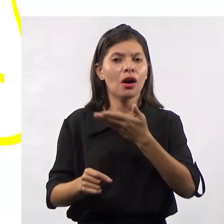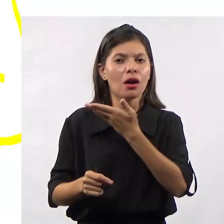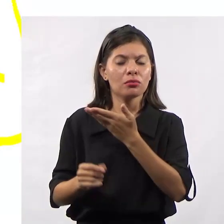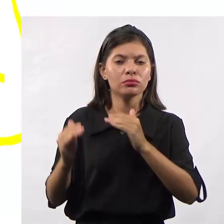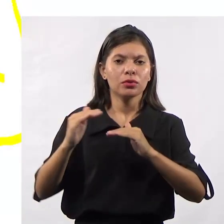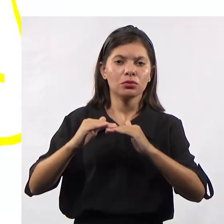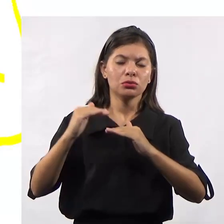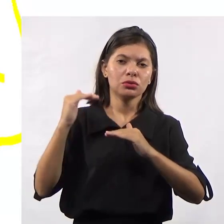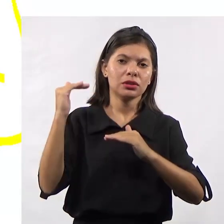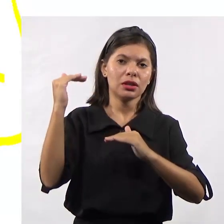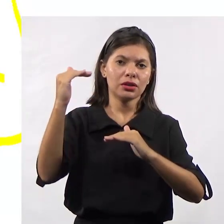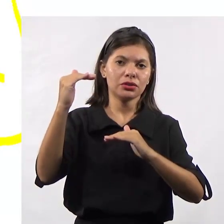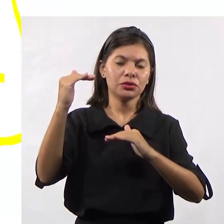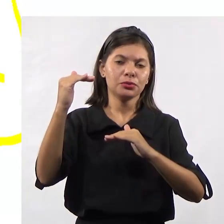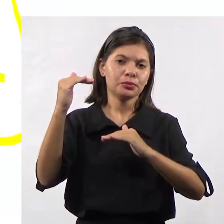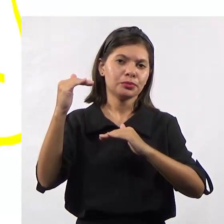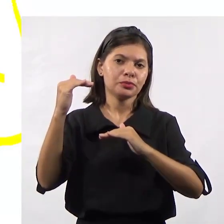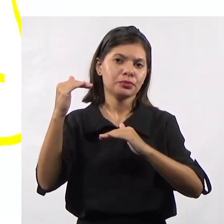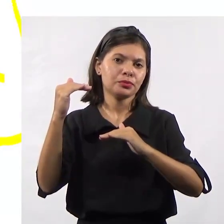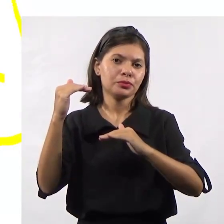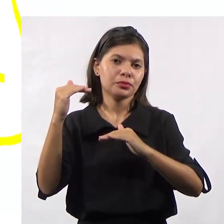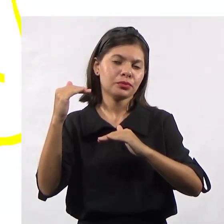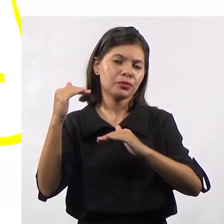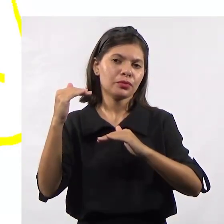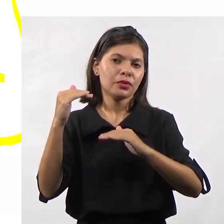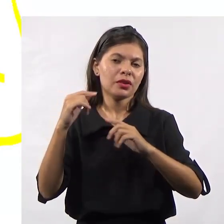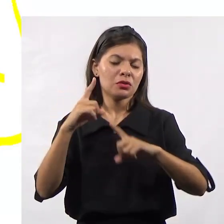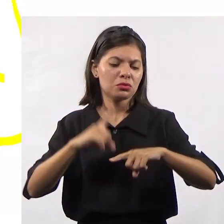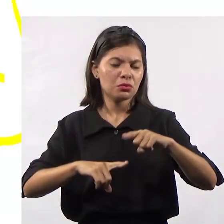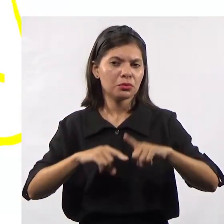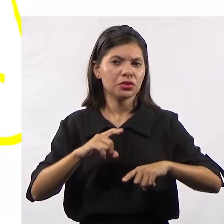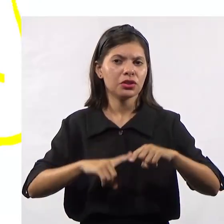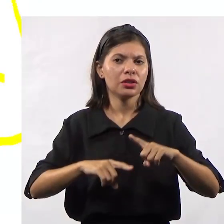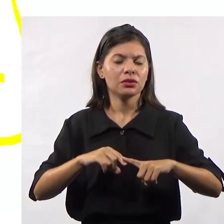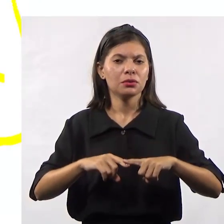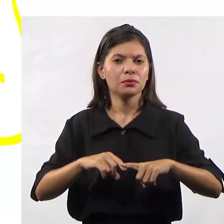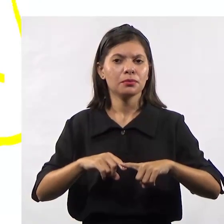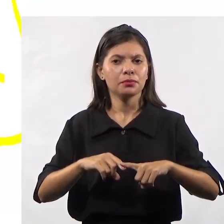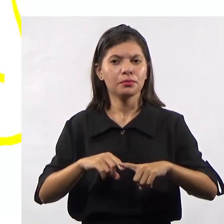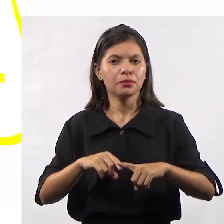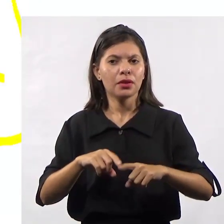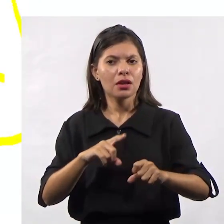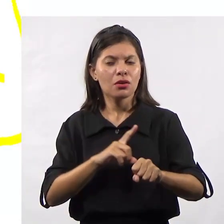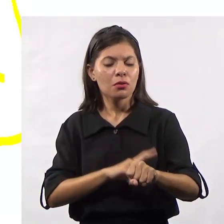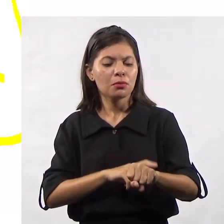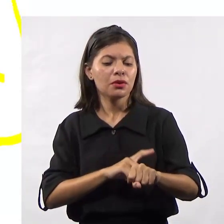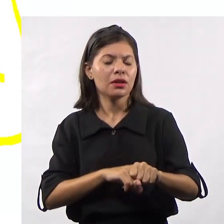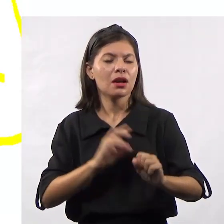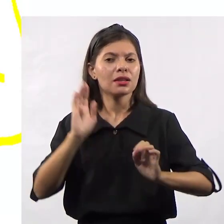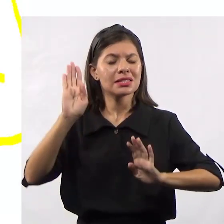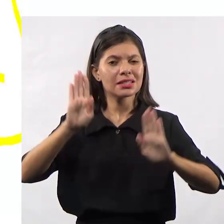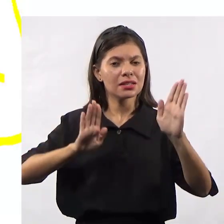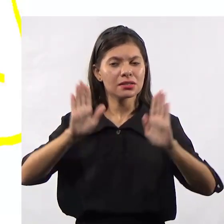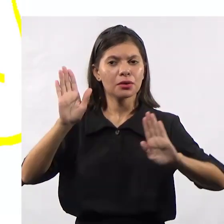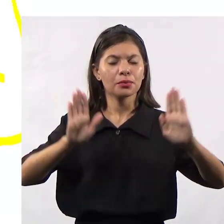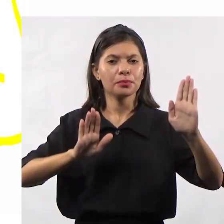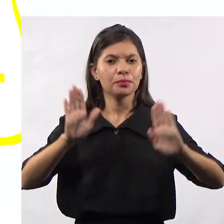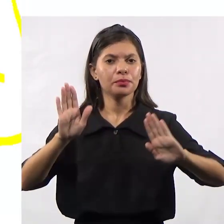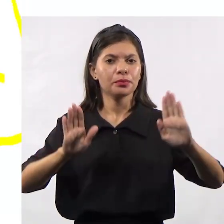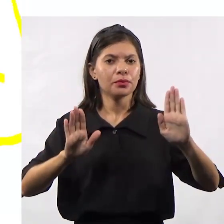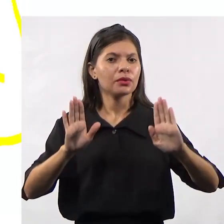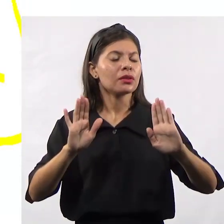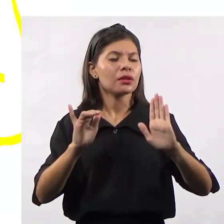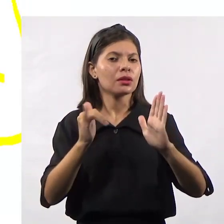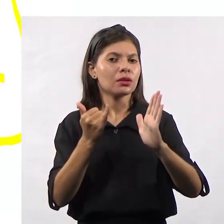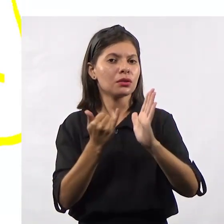vai adjudicar, tá bom? O objeto e homologar a licitação,